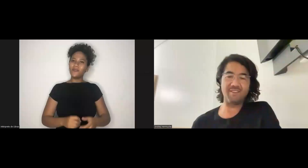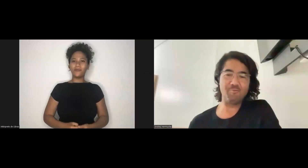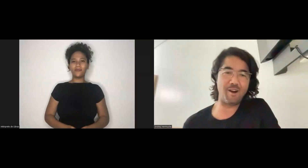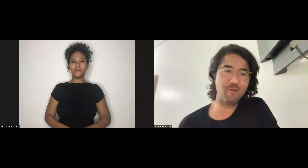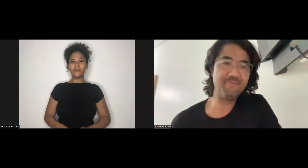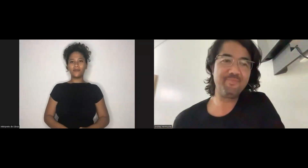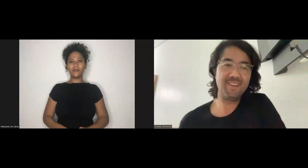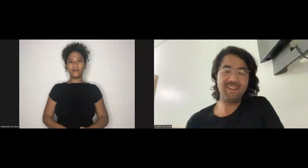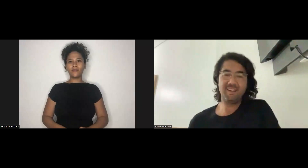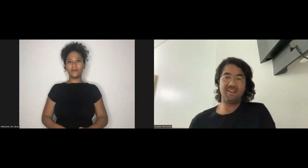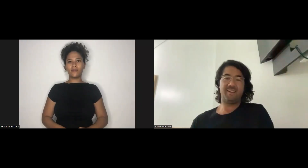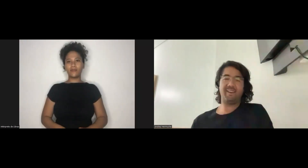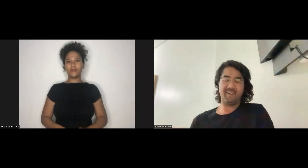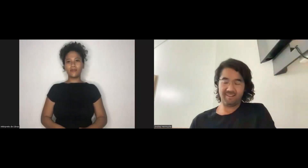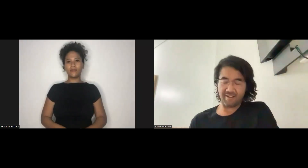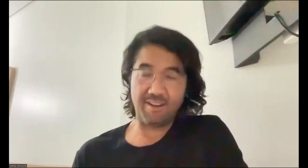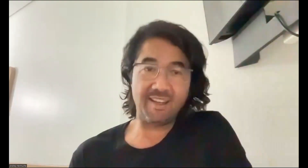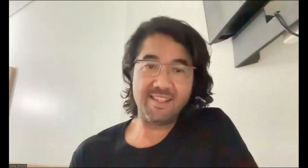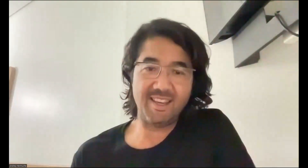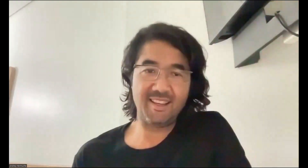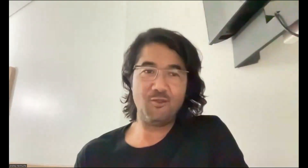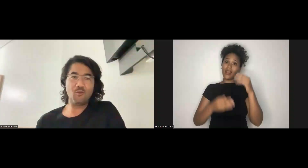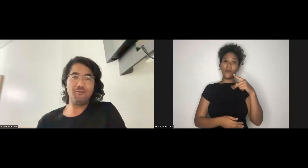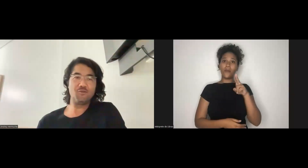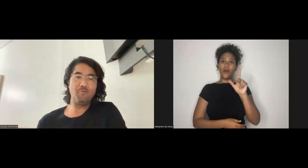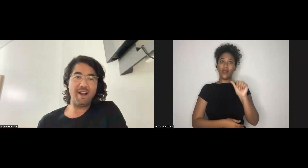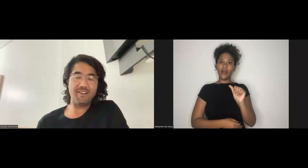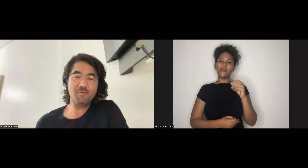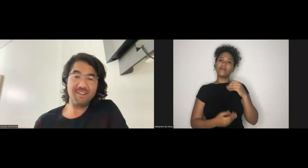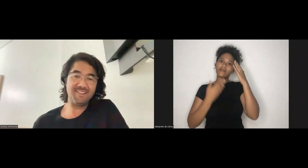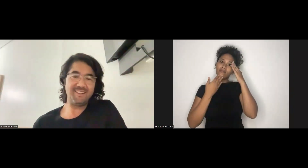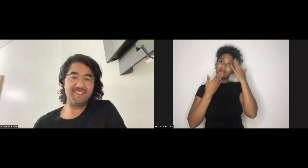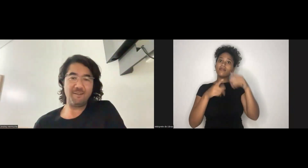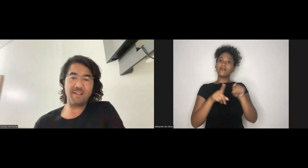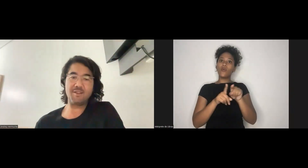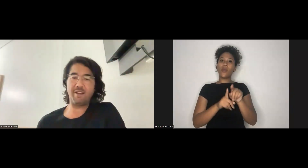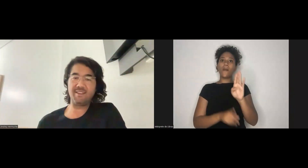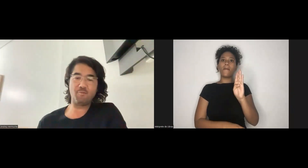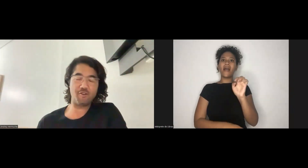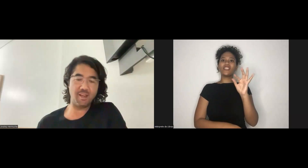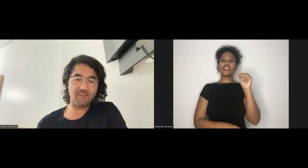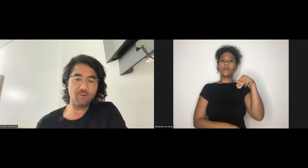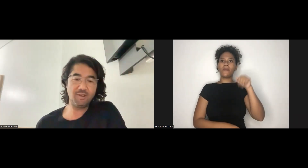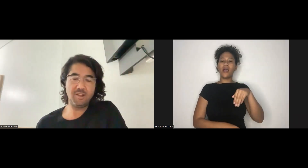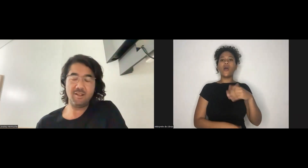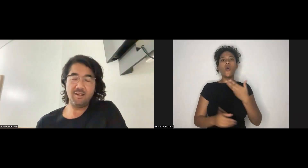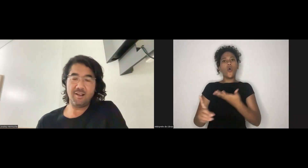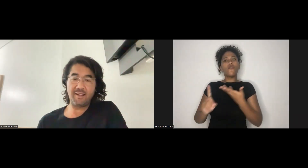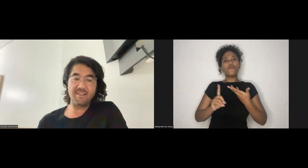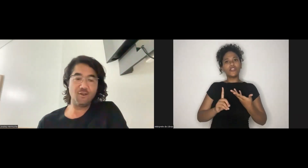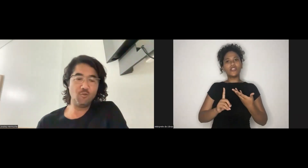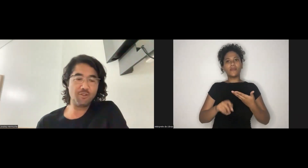Obrigado Paula quero agradecer aqui o convite do Batman participar desse projeto